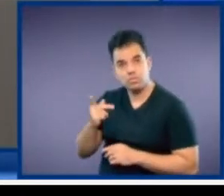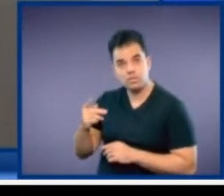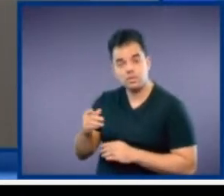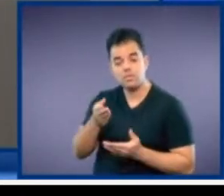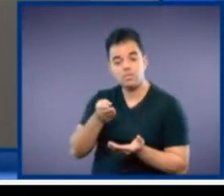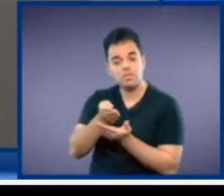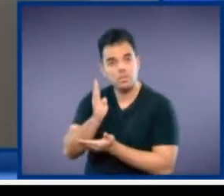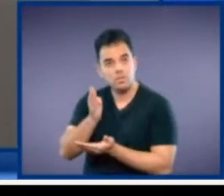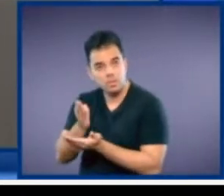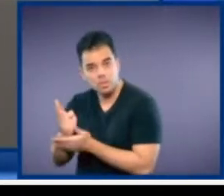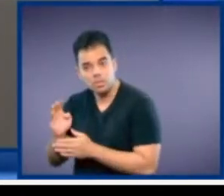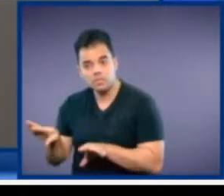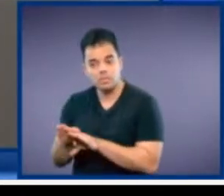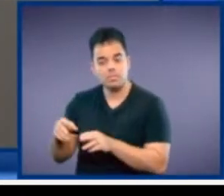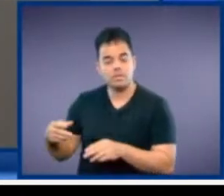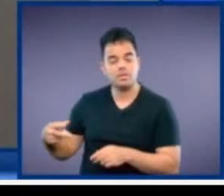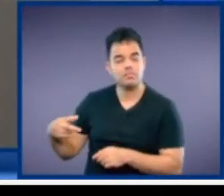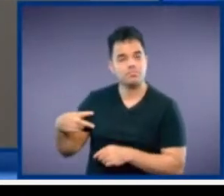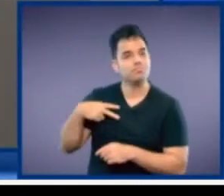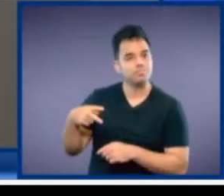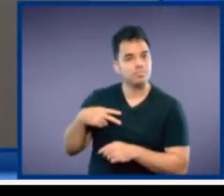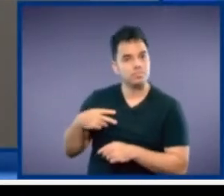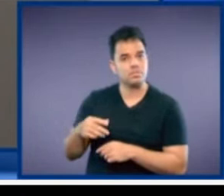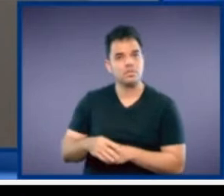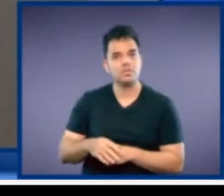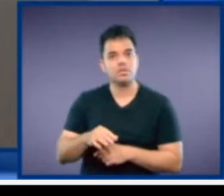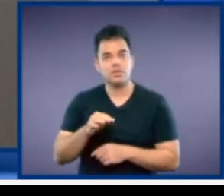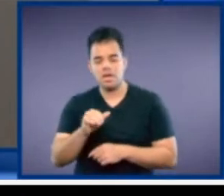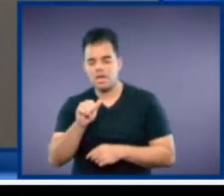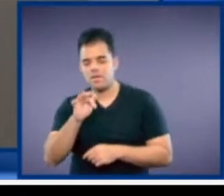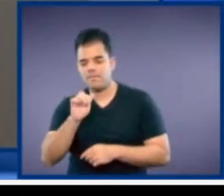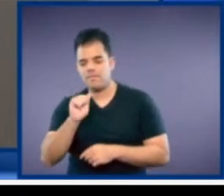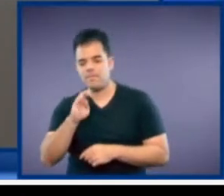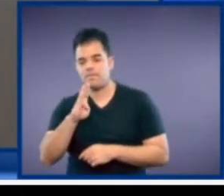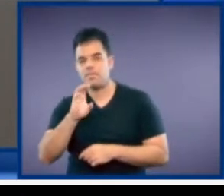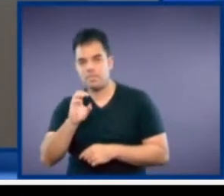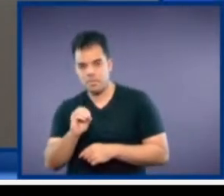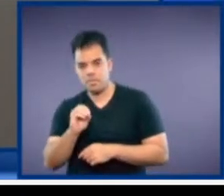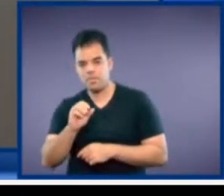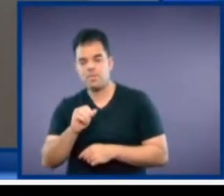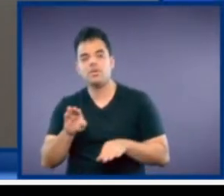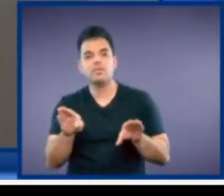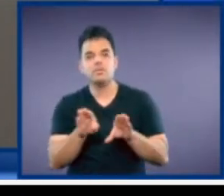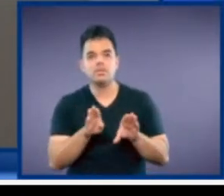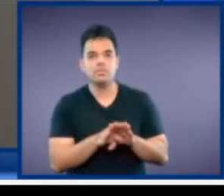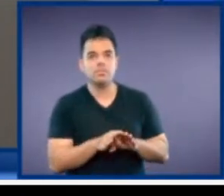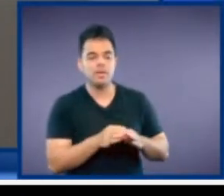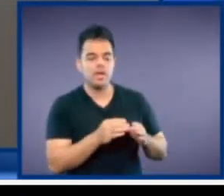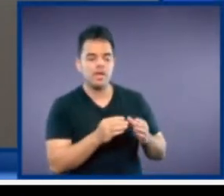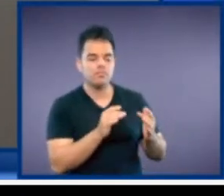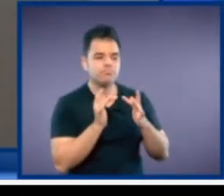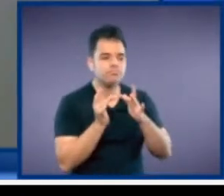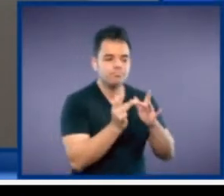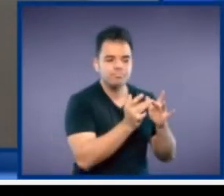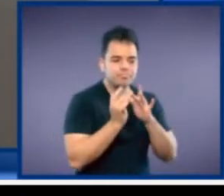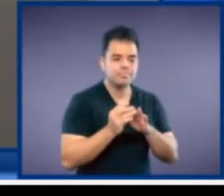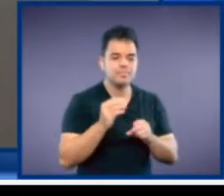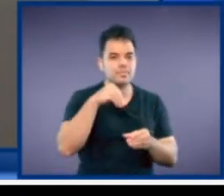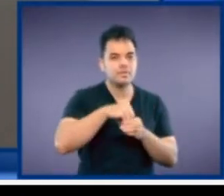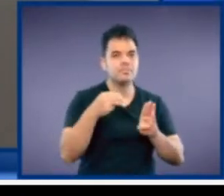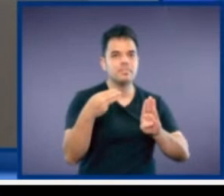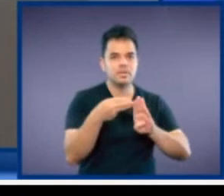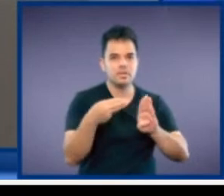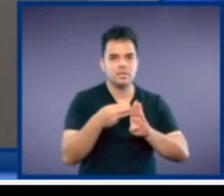Concessões e Privatizações, Fábio Abraão, o diretor de relacionamento aqui da B3,